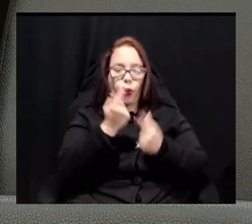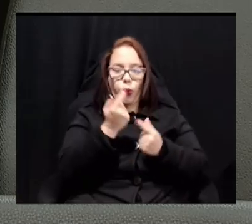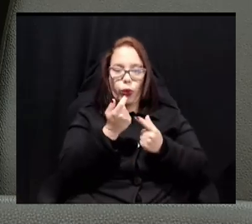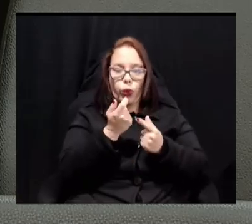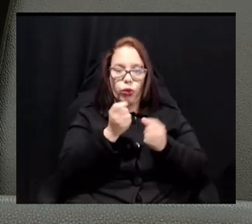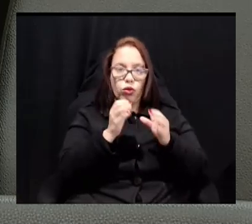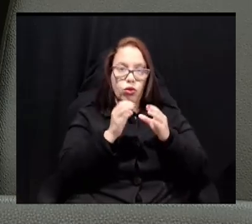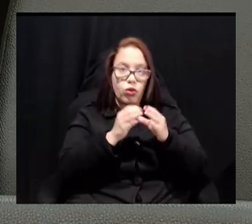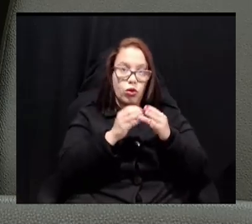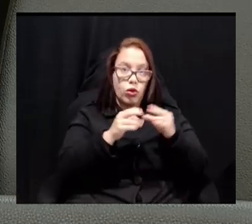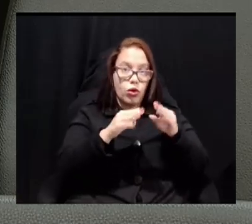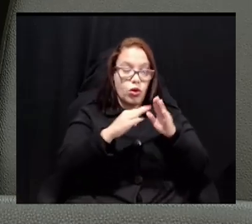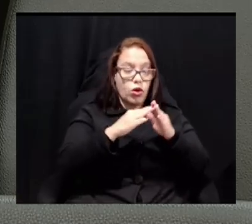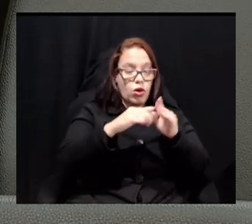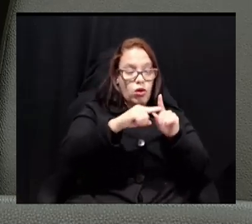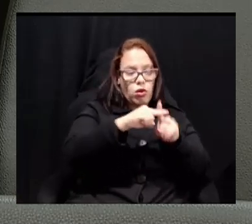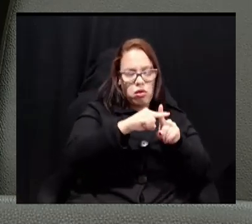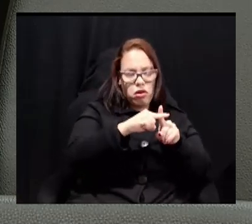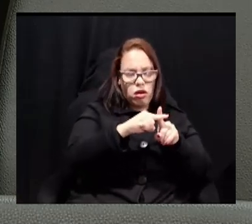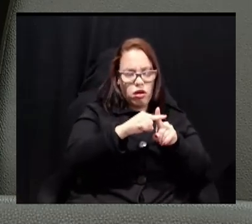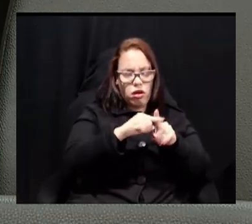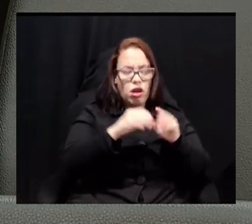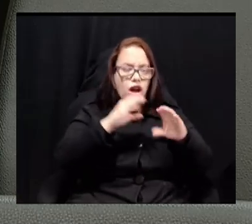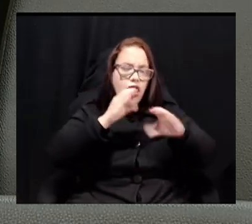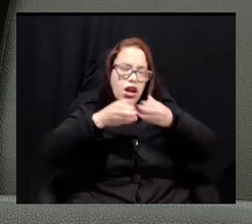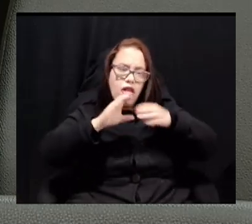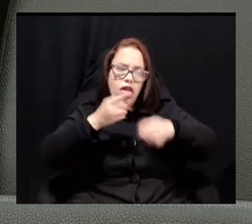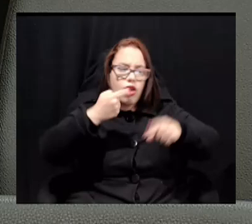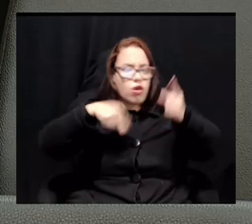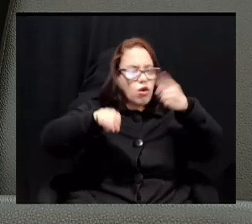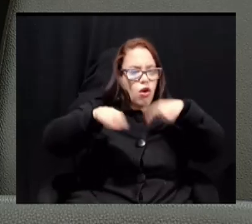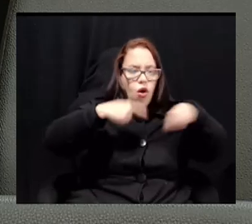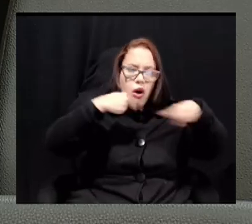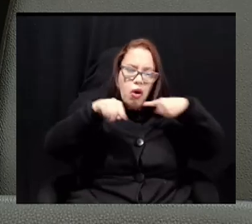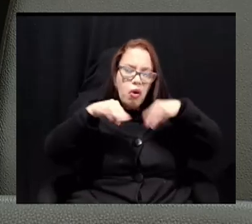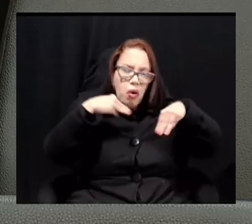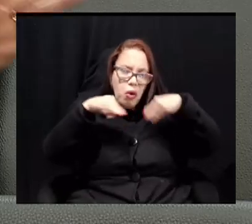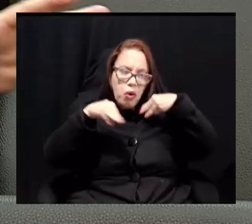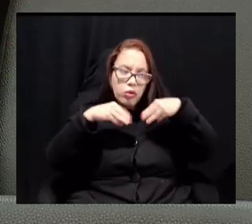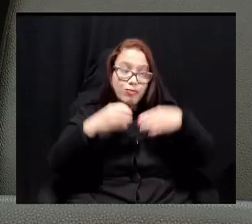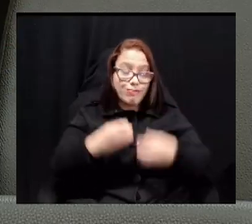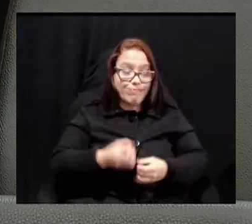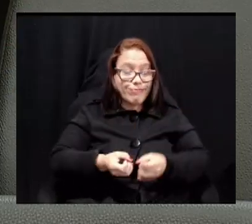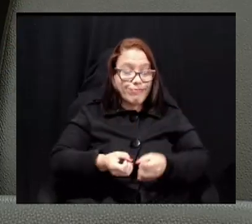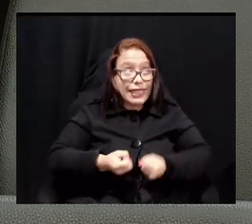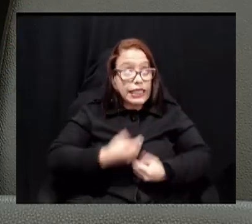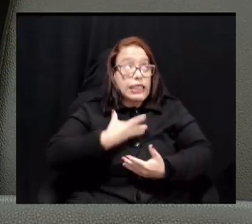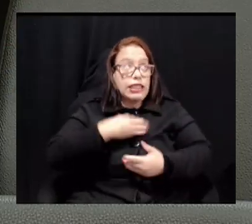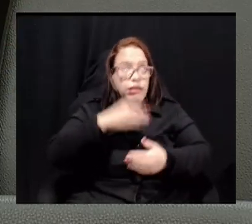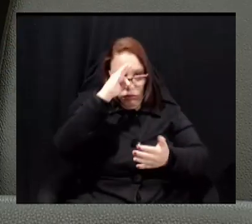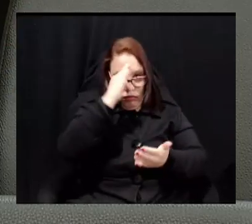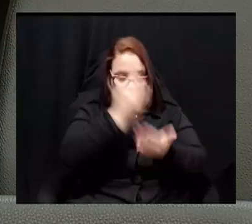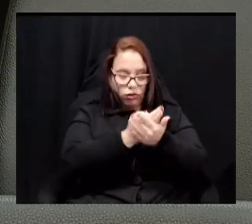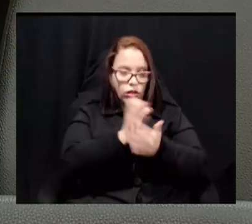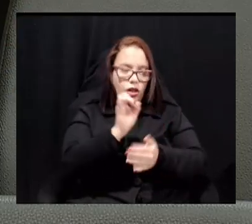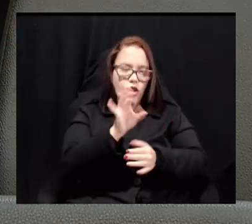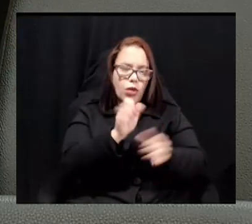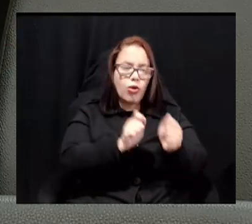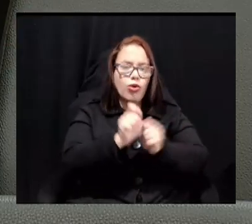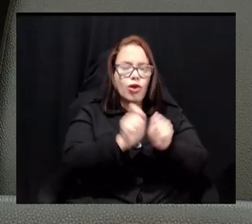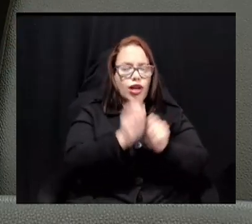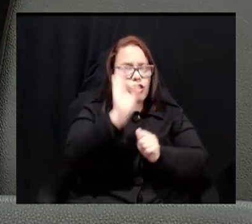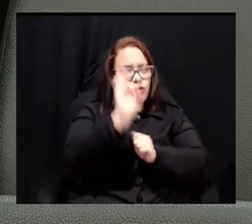se reúnem para cantar os seus louvores, para expressar a sua fé. Então é só para disciplinar realmente